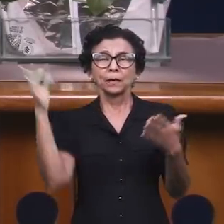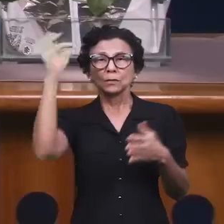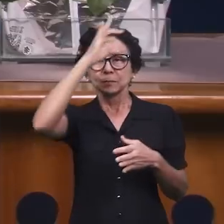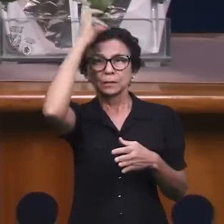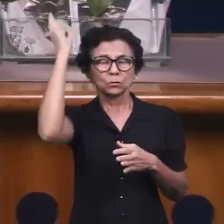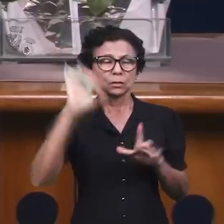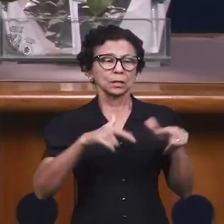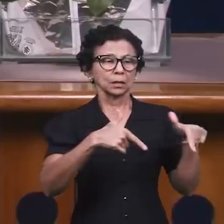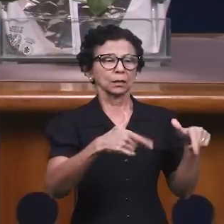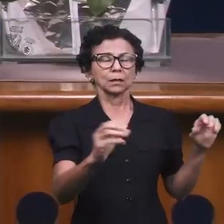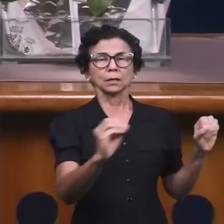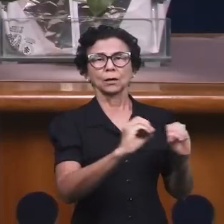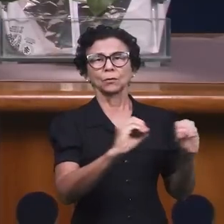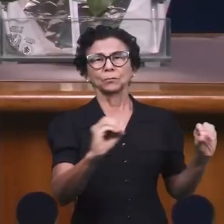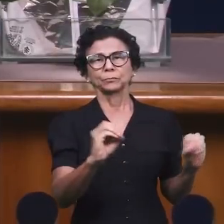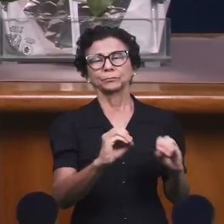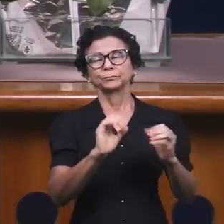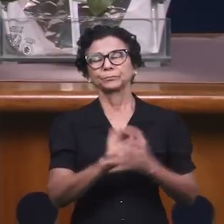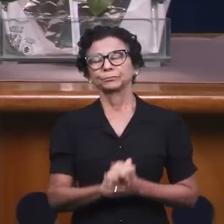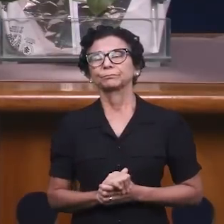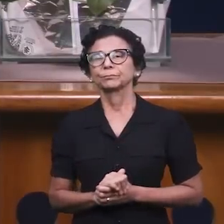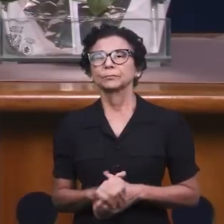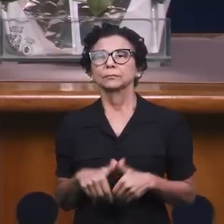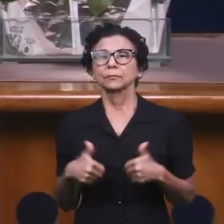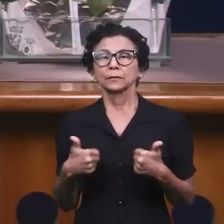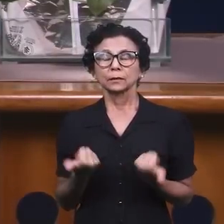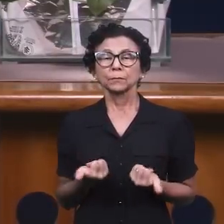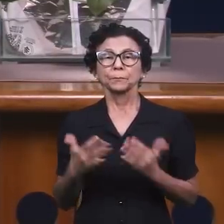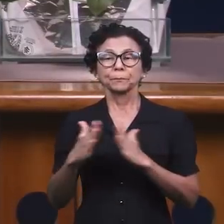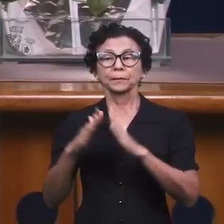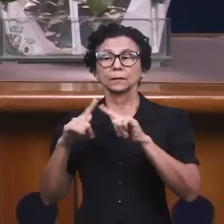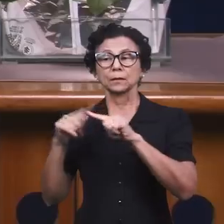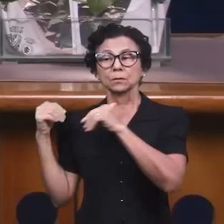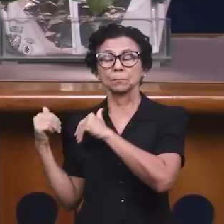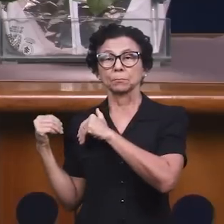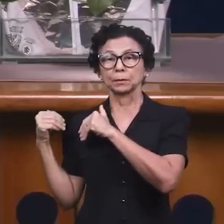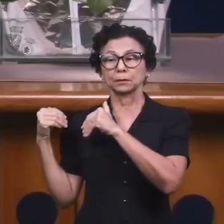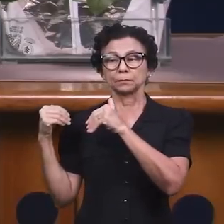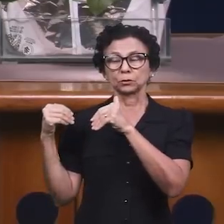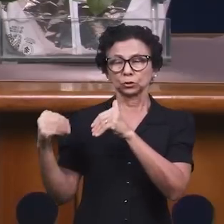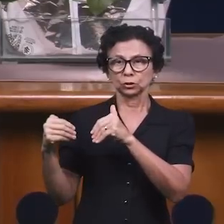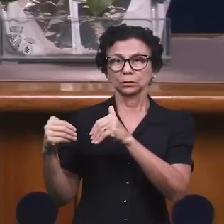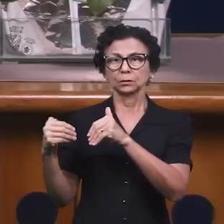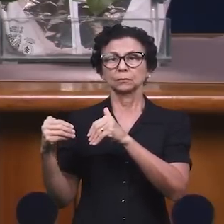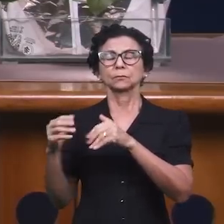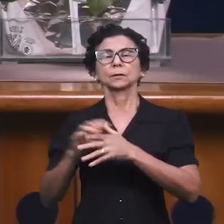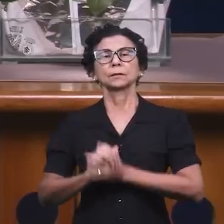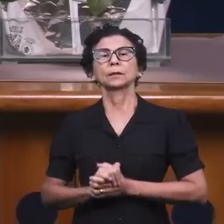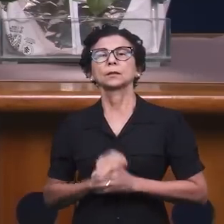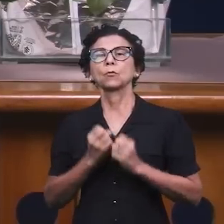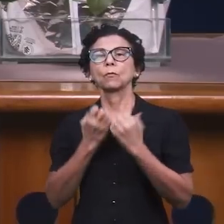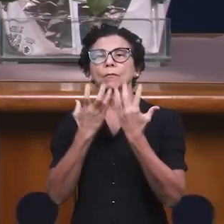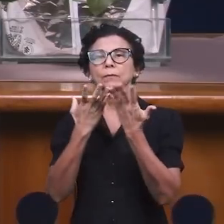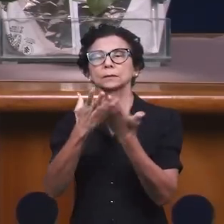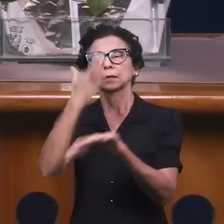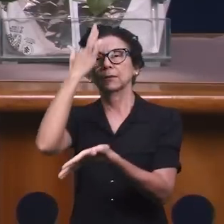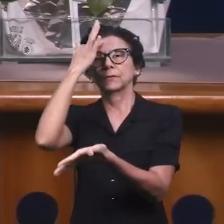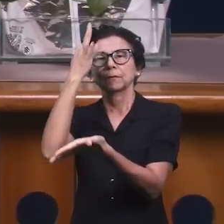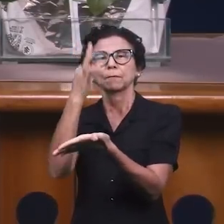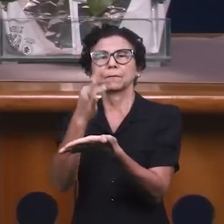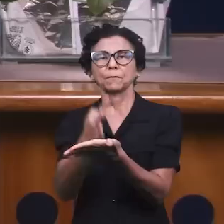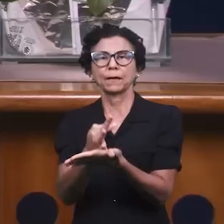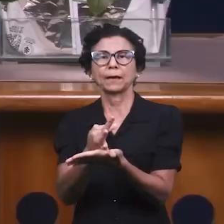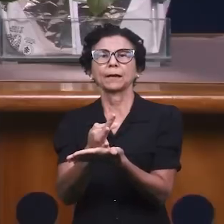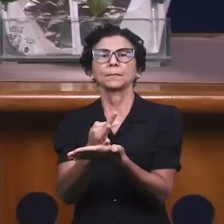foi se perdendo ao longo do tempo. A igreja primitiva, ela professava uma fé e a graça